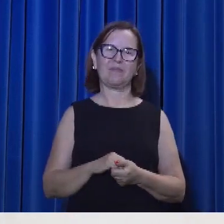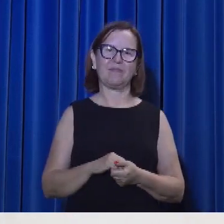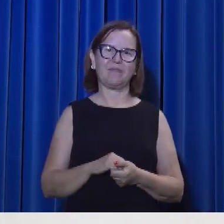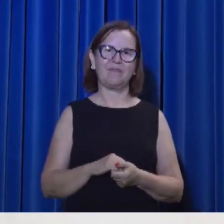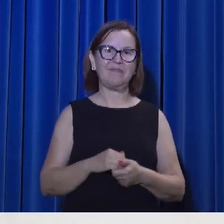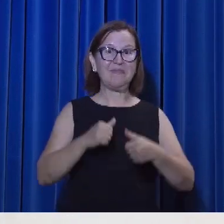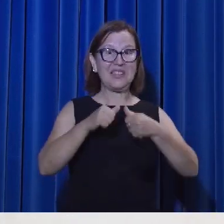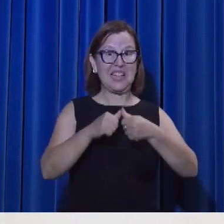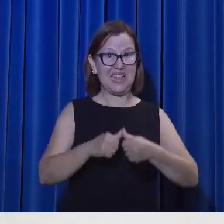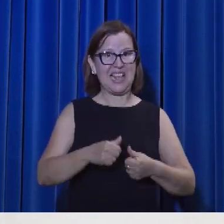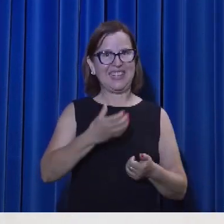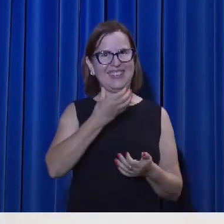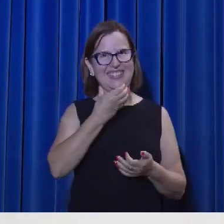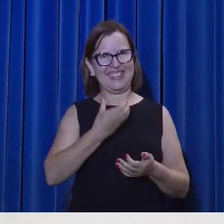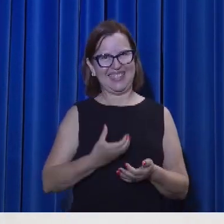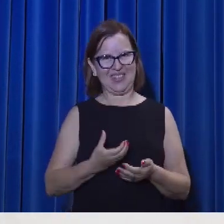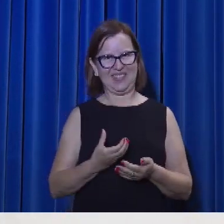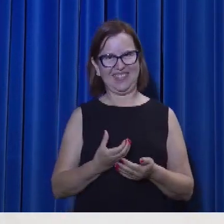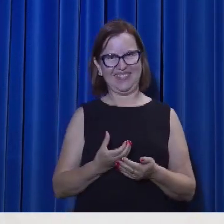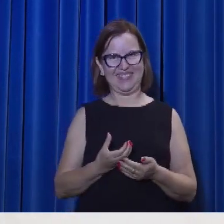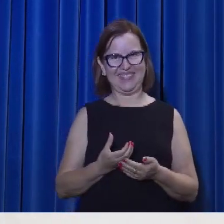Esse é o Natal.